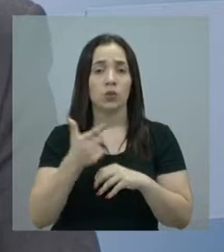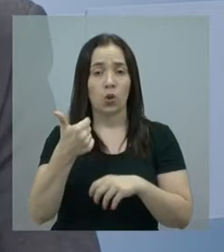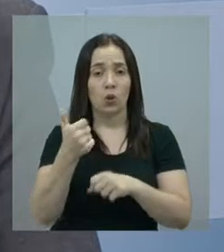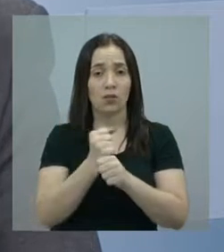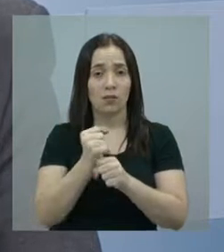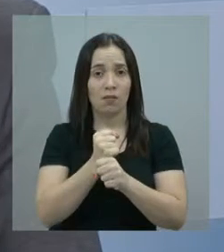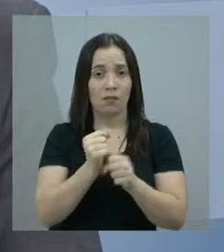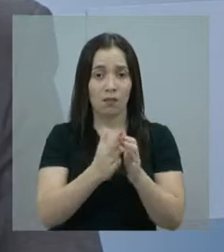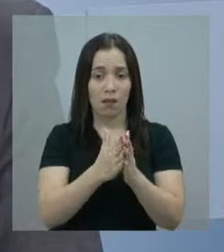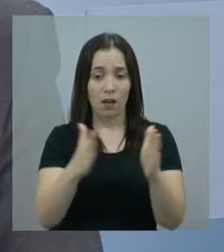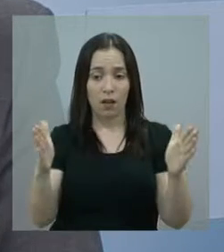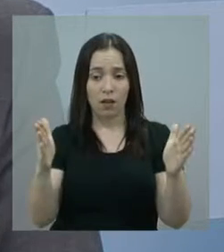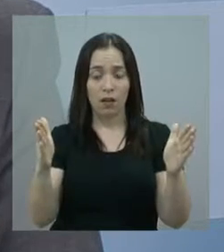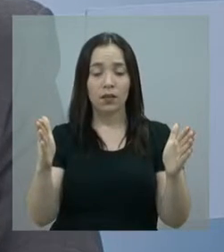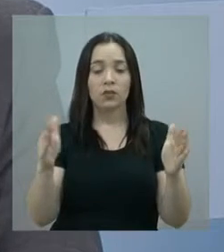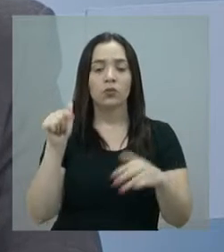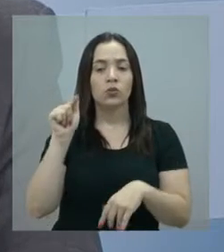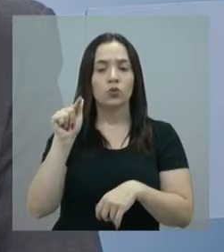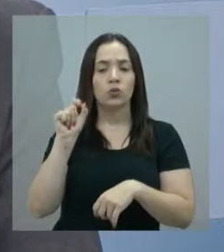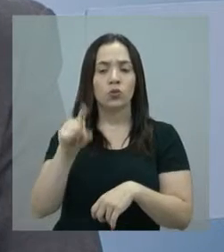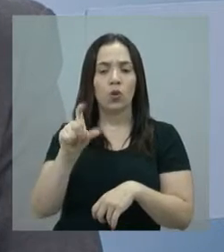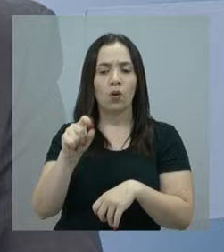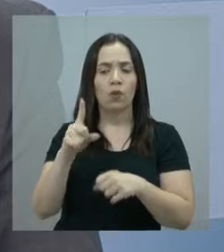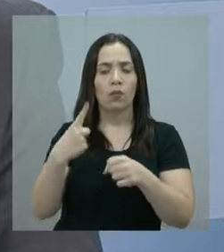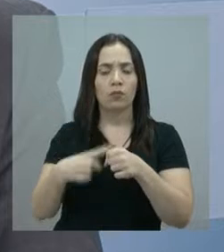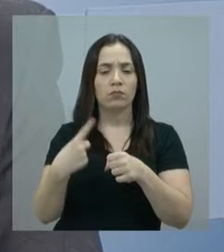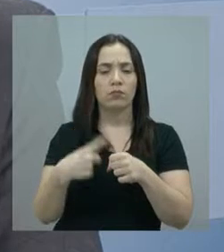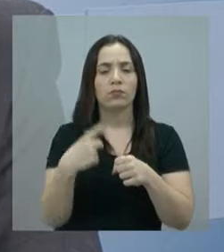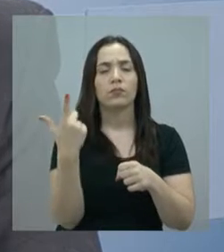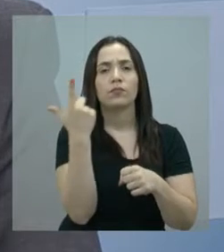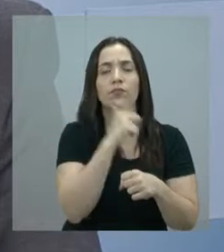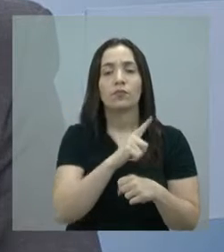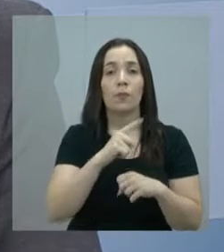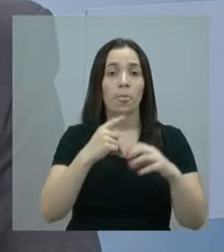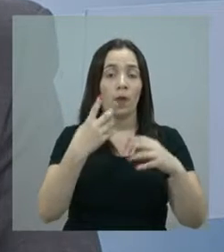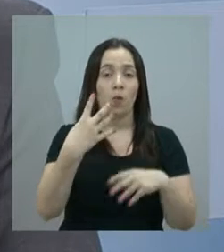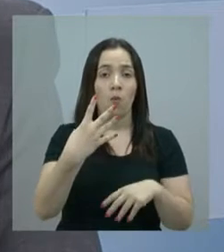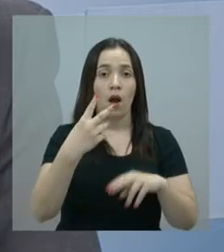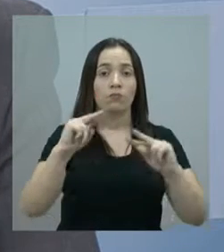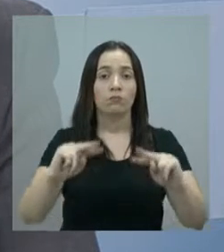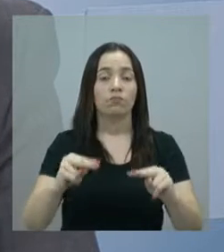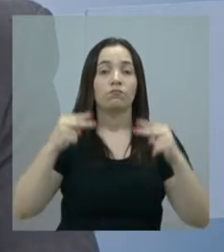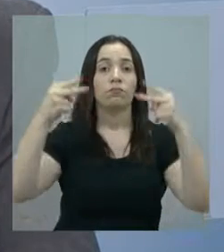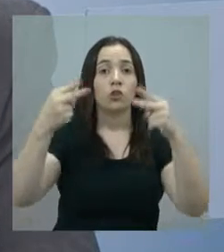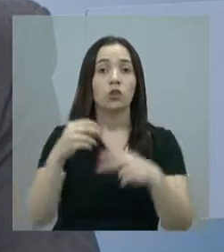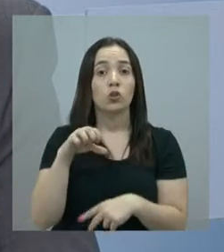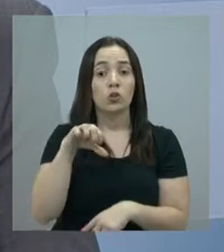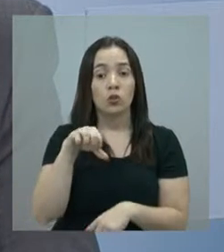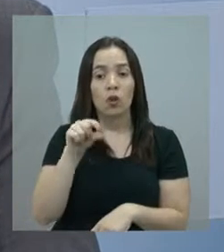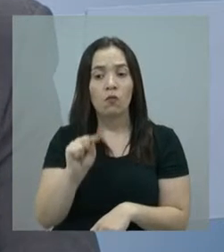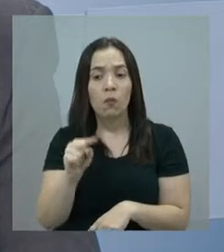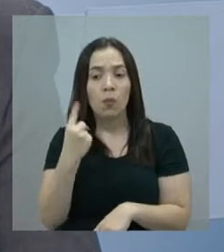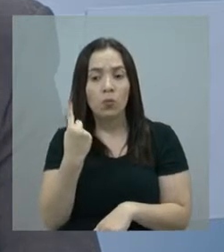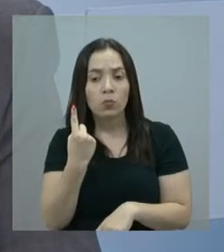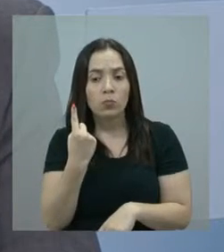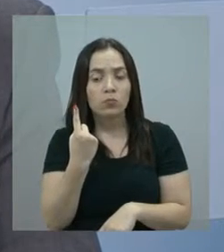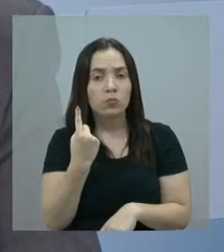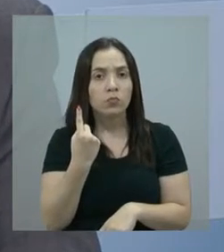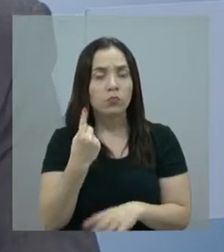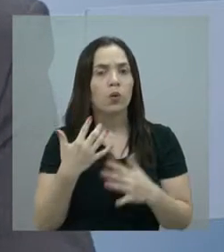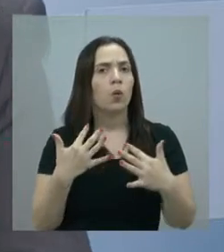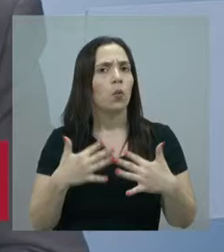anos, Sobral elevou a média de 4 para 9,1. Você tem ideia do que